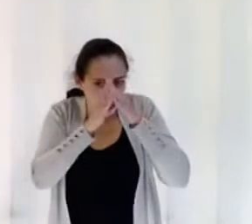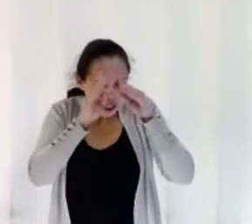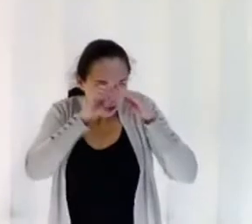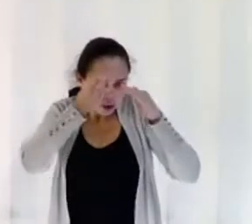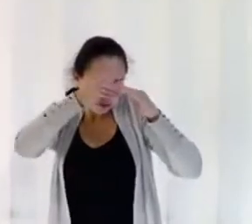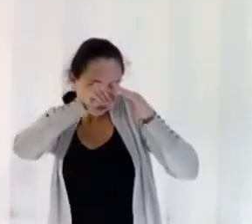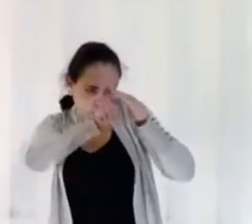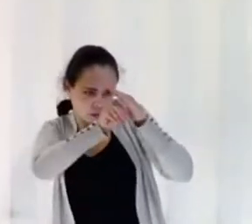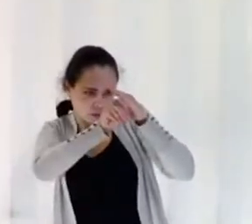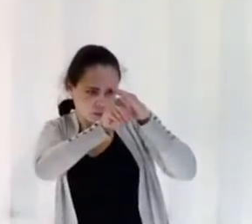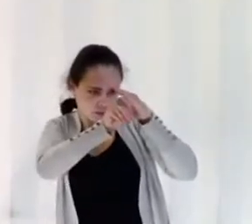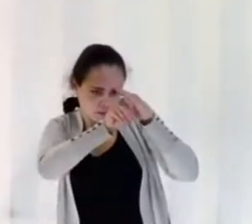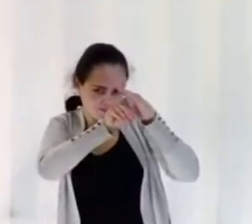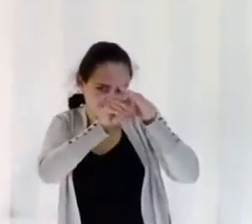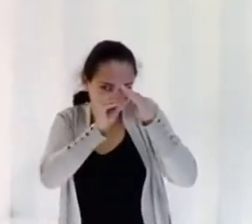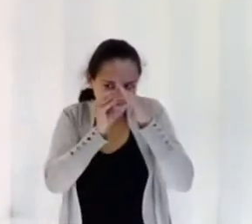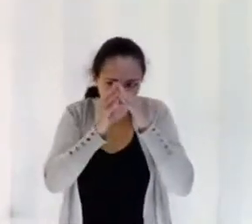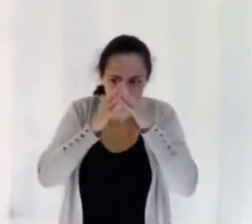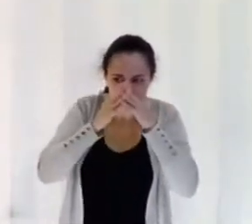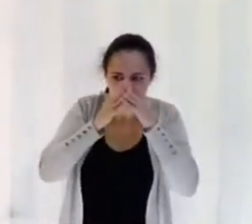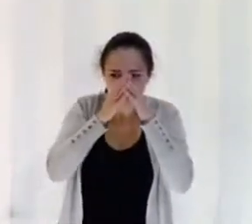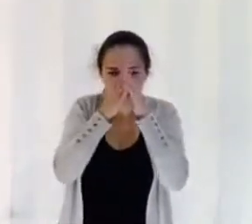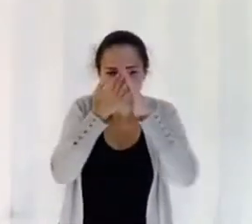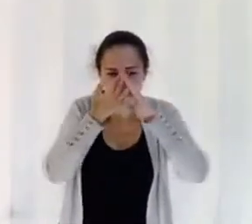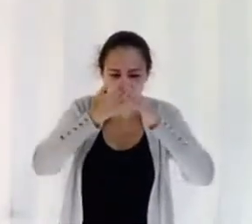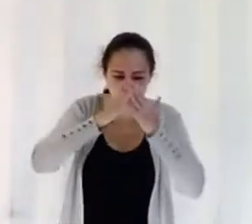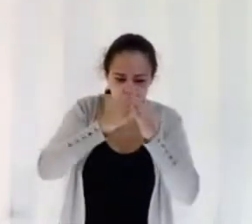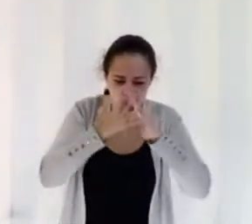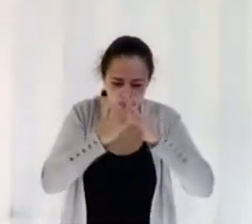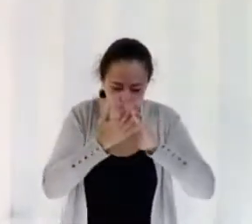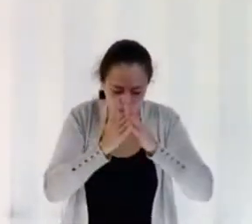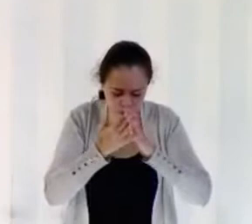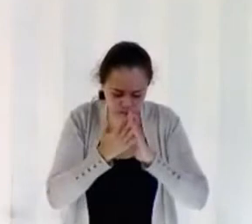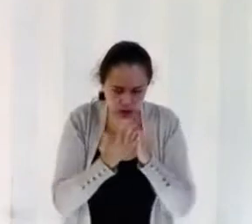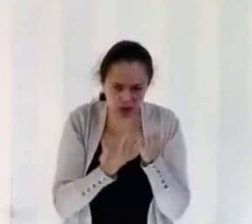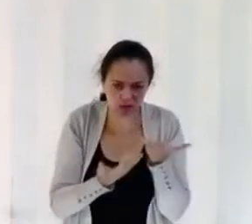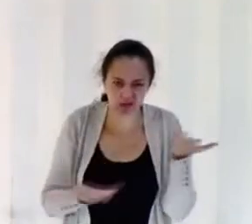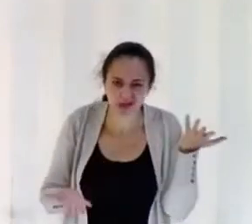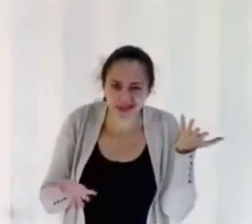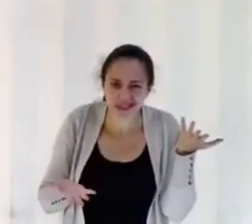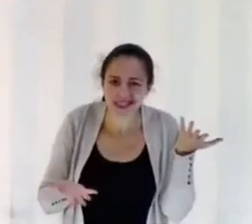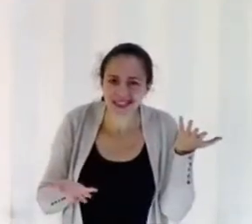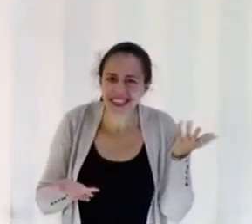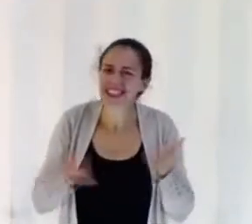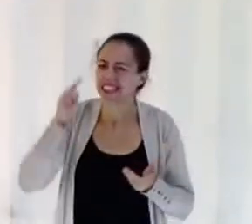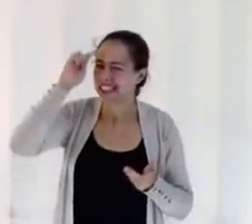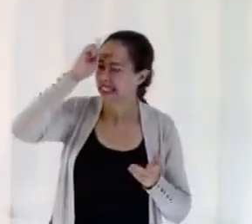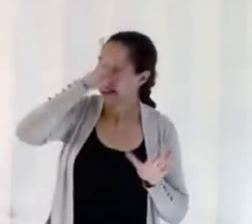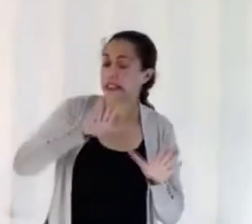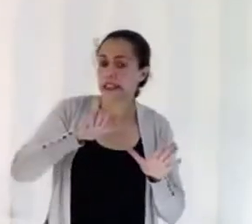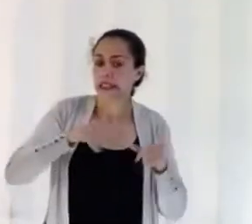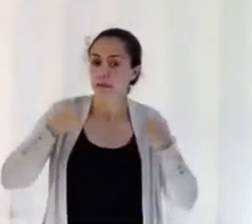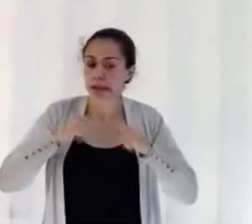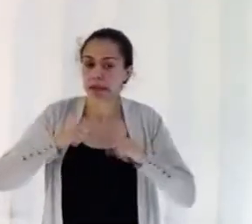apresentar a nós o amor dele, a fim de manter a pureza da igreja,